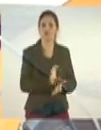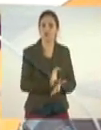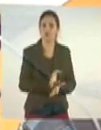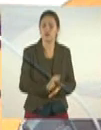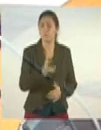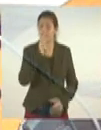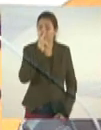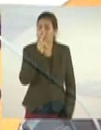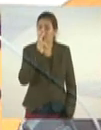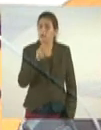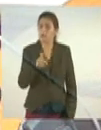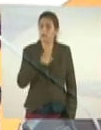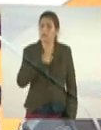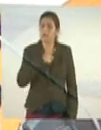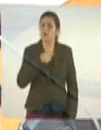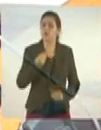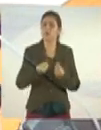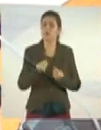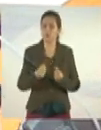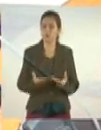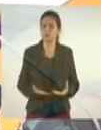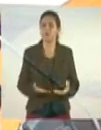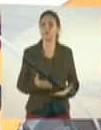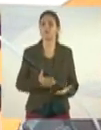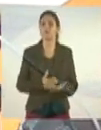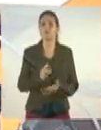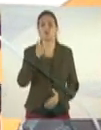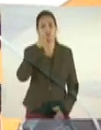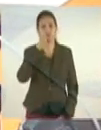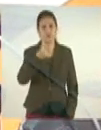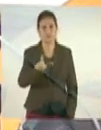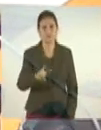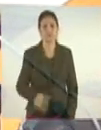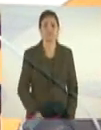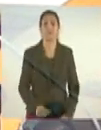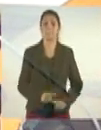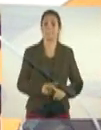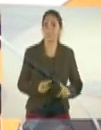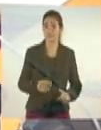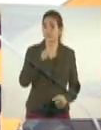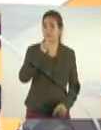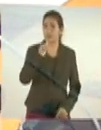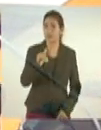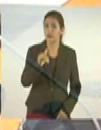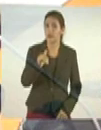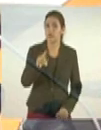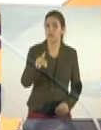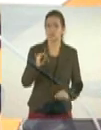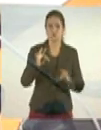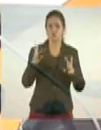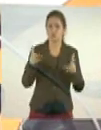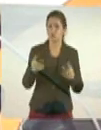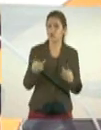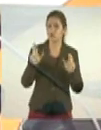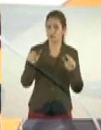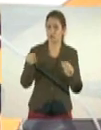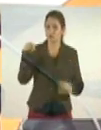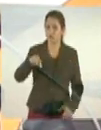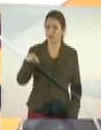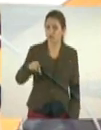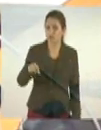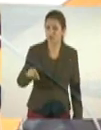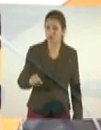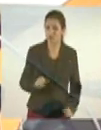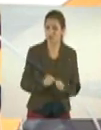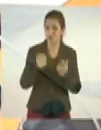coisa nada aqui nessa casa que tenha eh eh eh a que venha a ser discutido em relação a professores Fi certo de uma